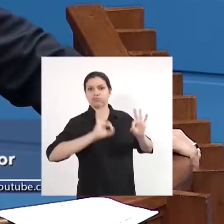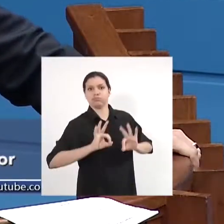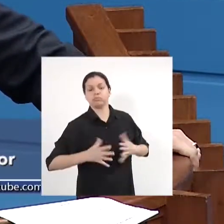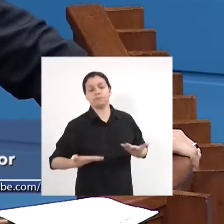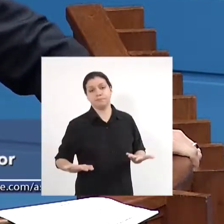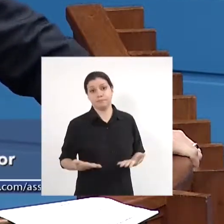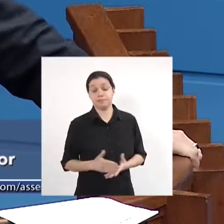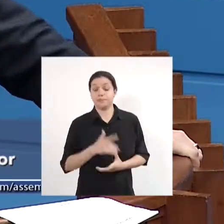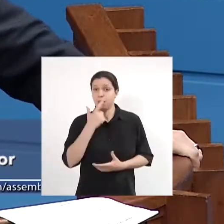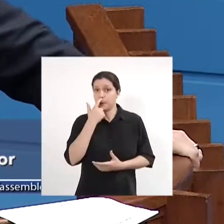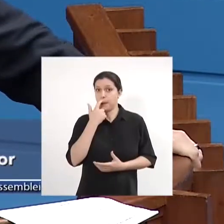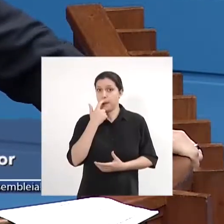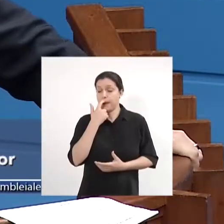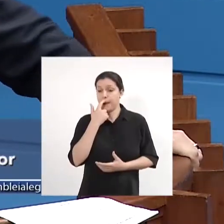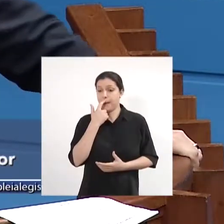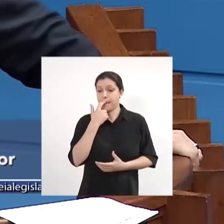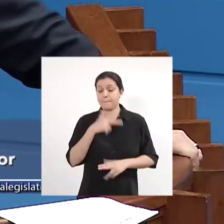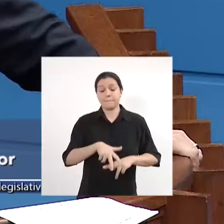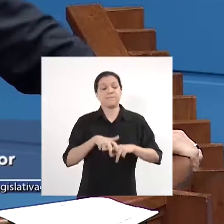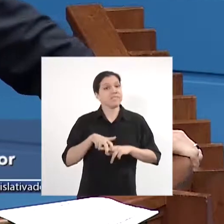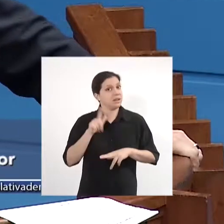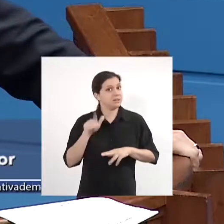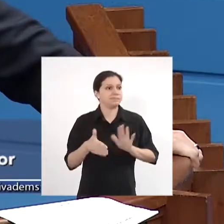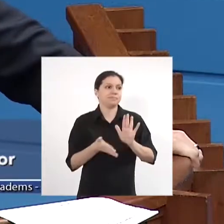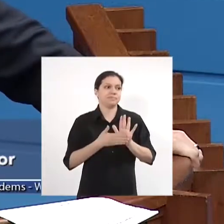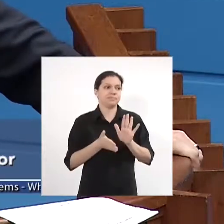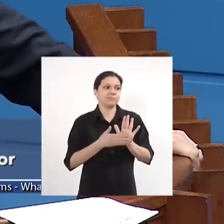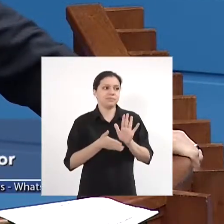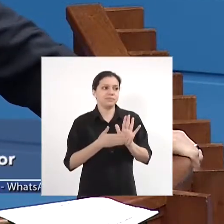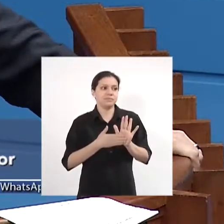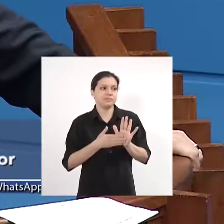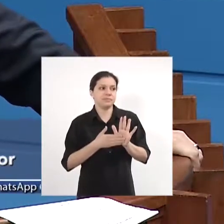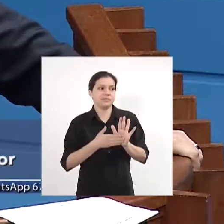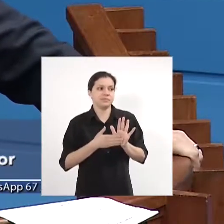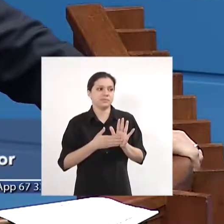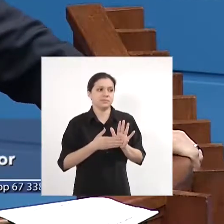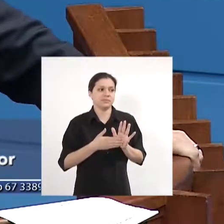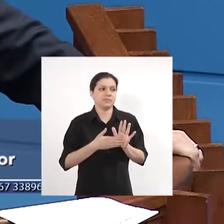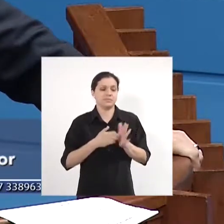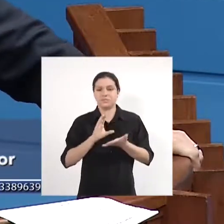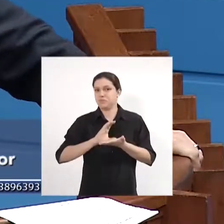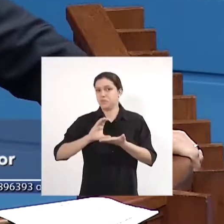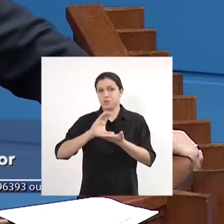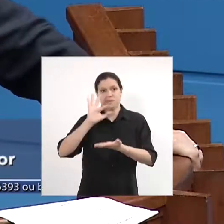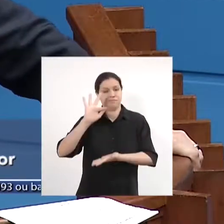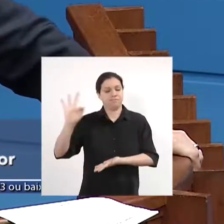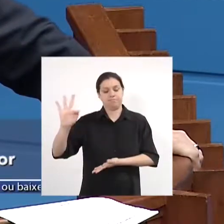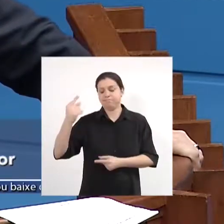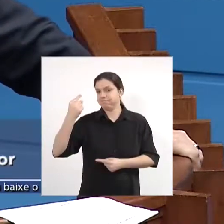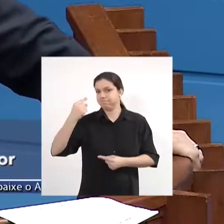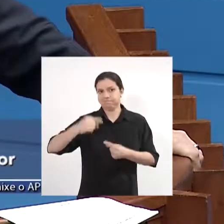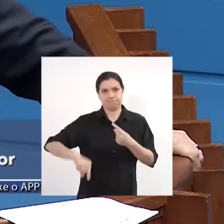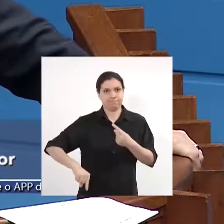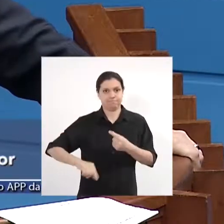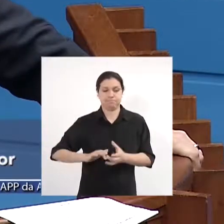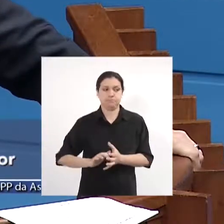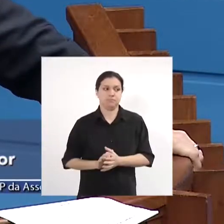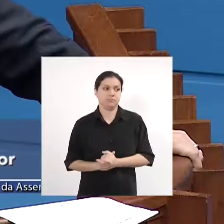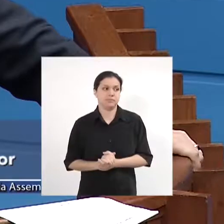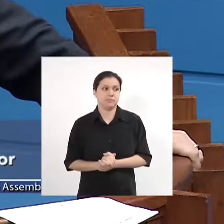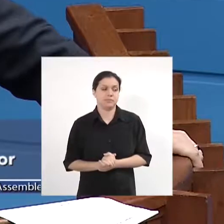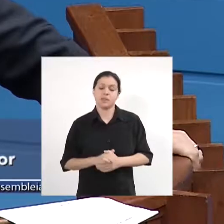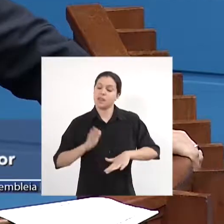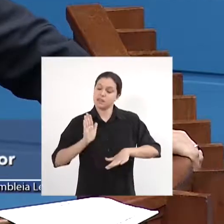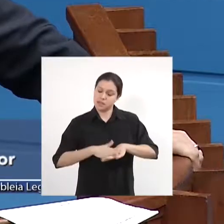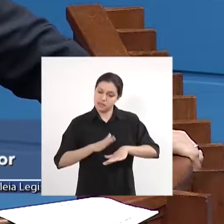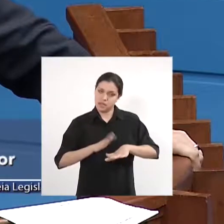sociais. Então, é uma proposta inconstitucional que fere a autonomia